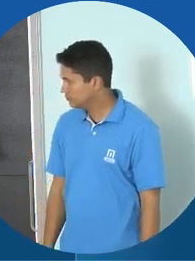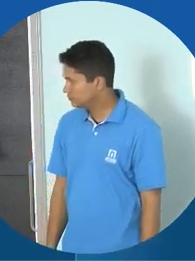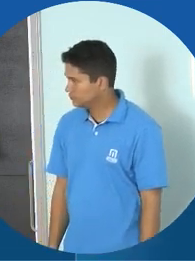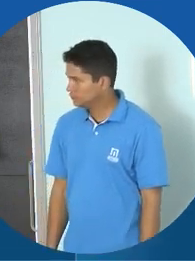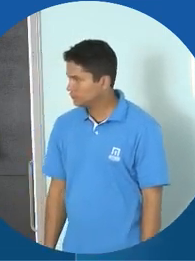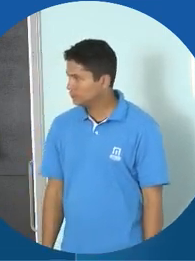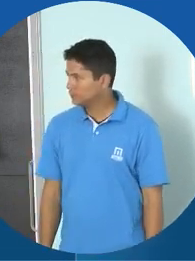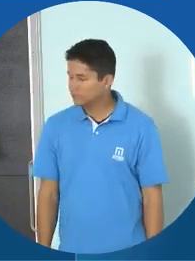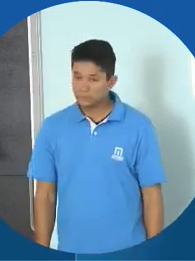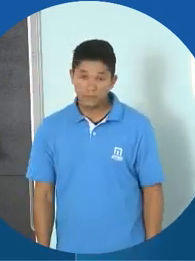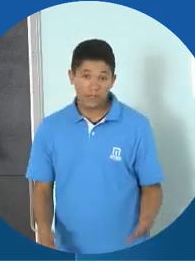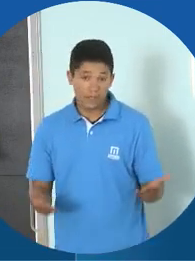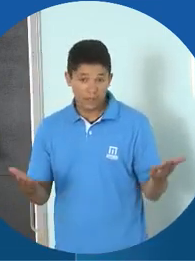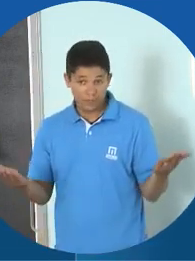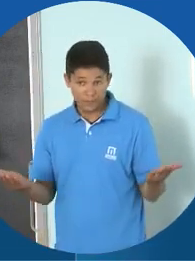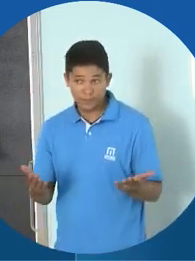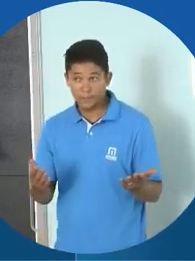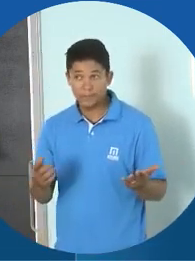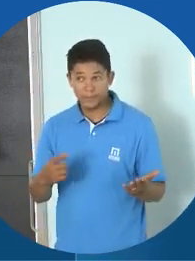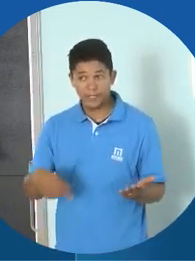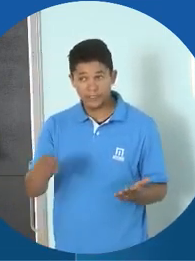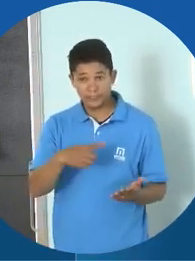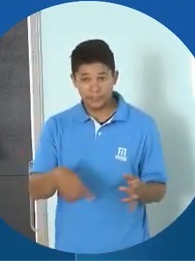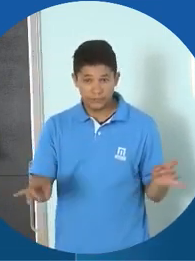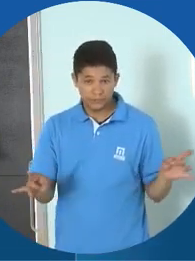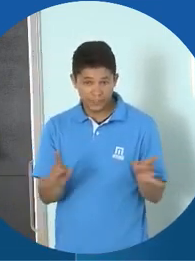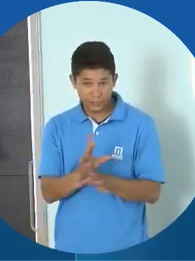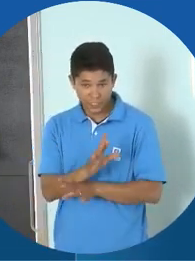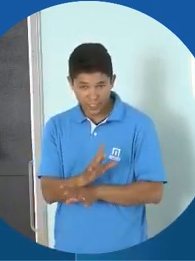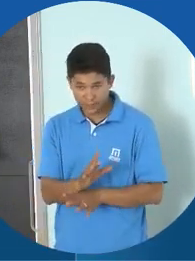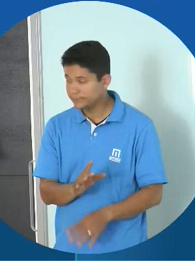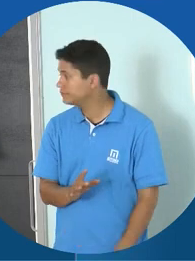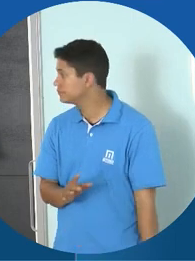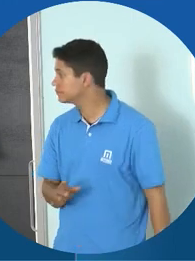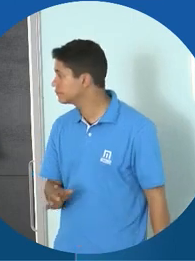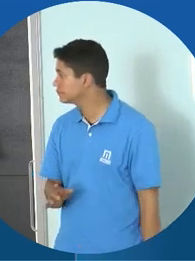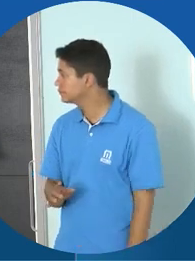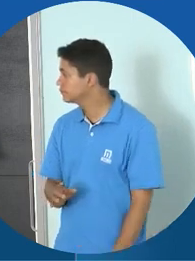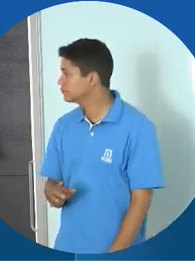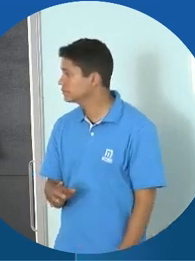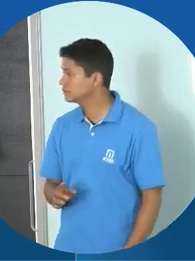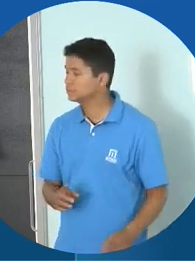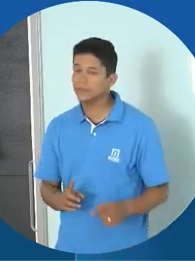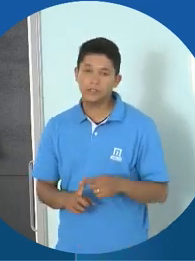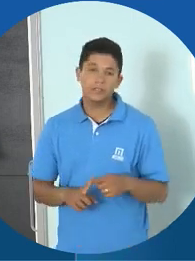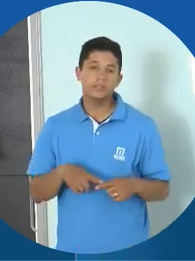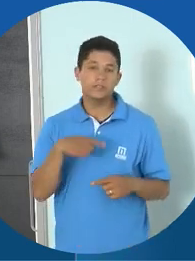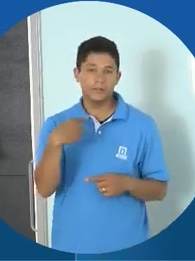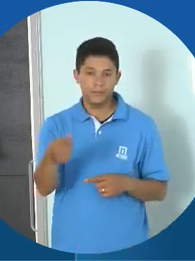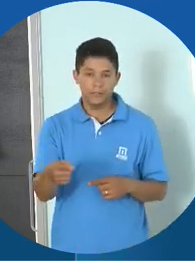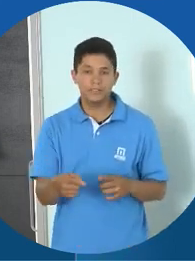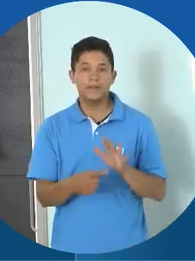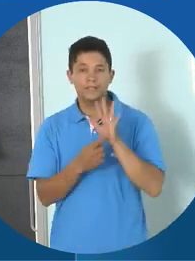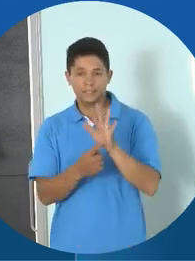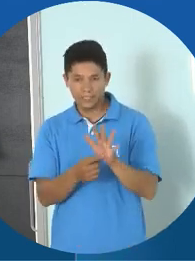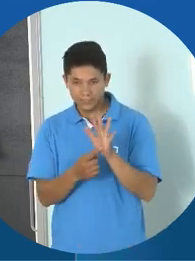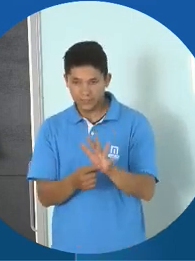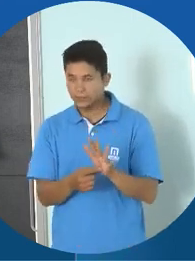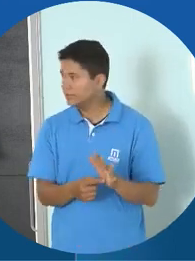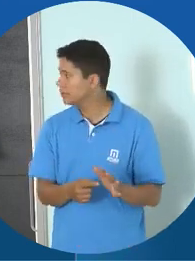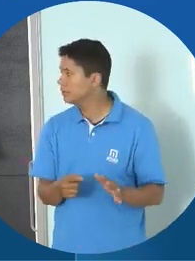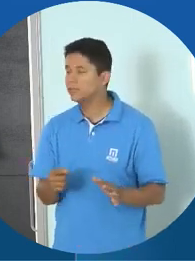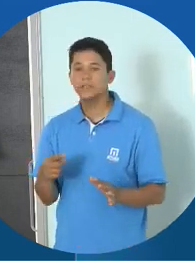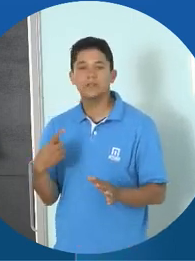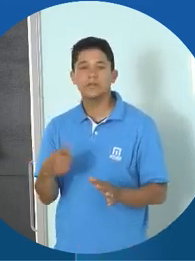Então, para a gente estar fechando aqui e ir para as outras fases da apresentação, nós temos um